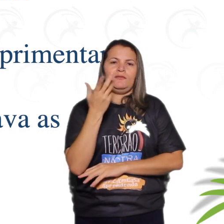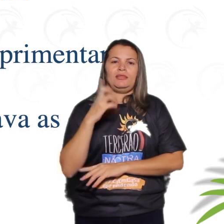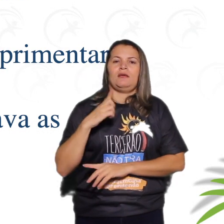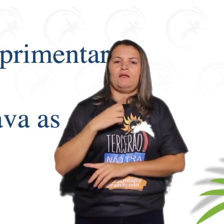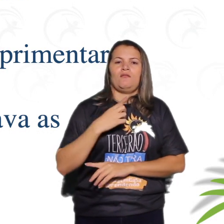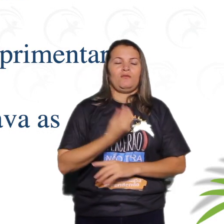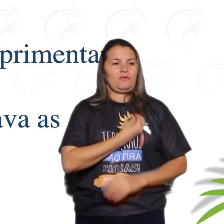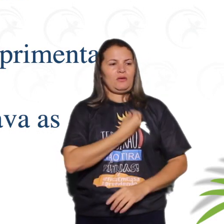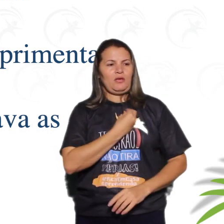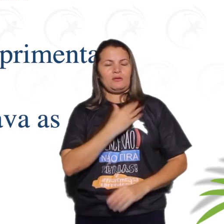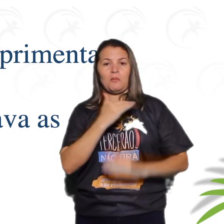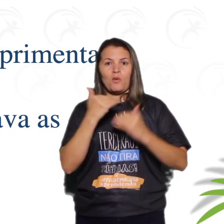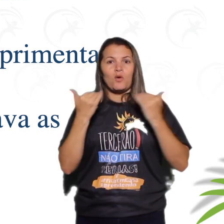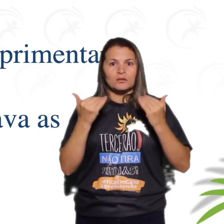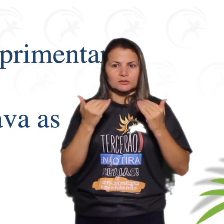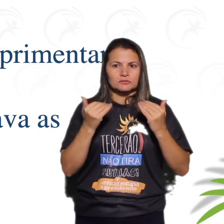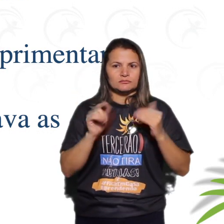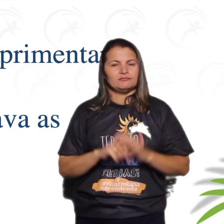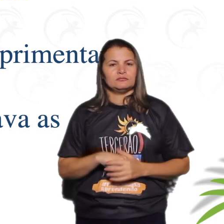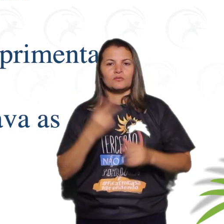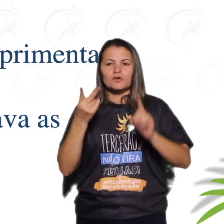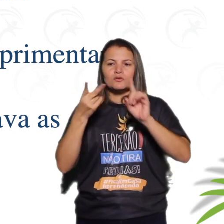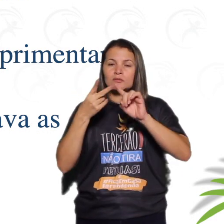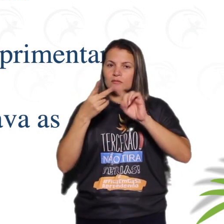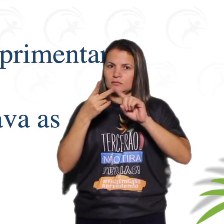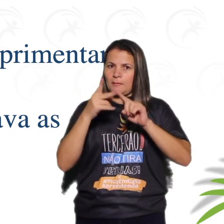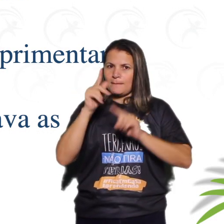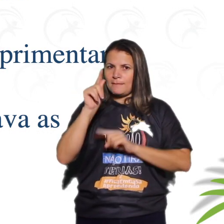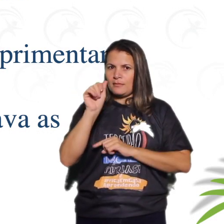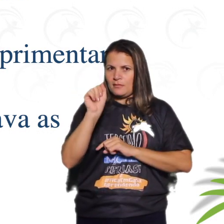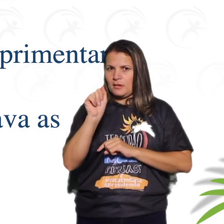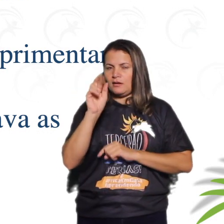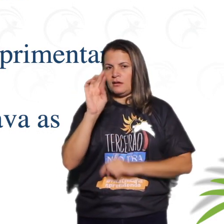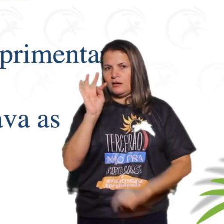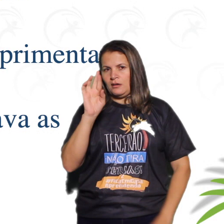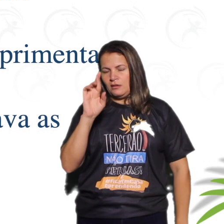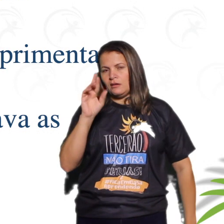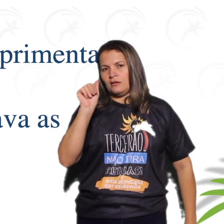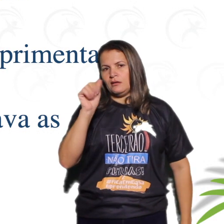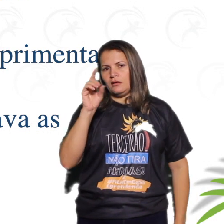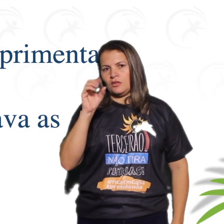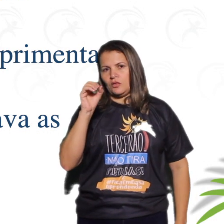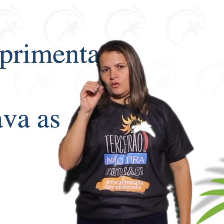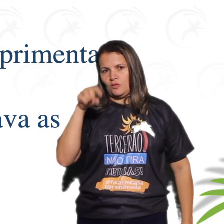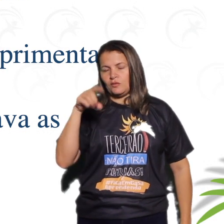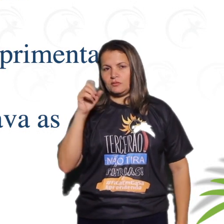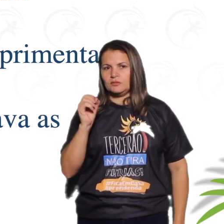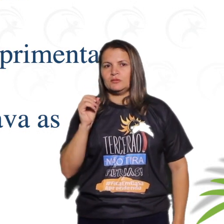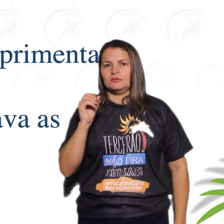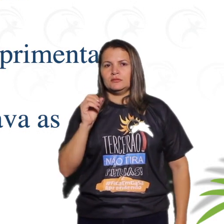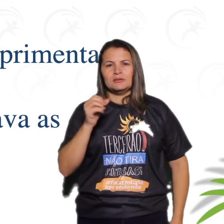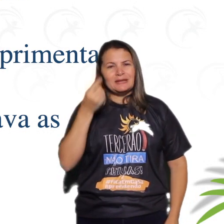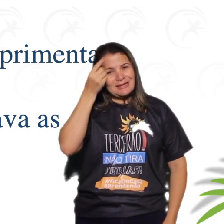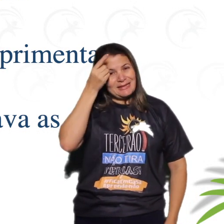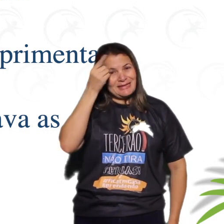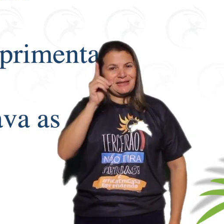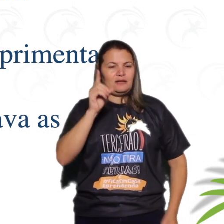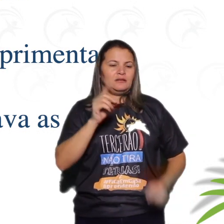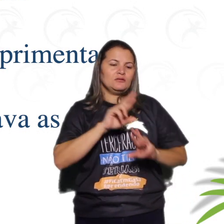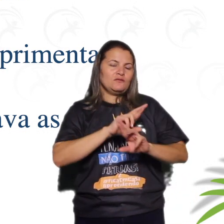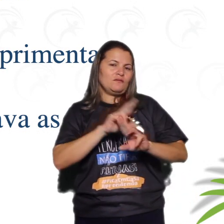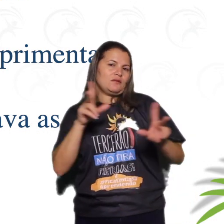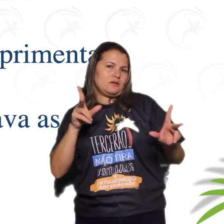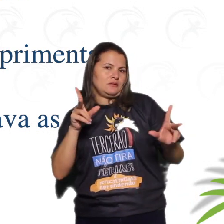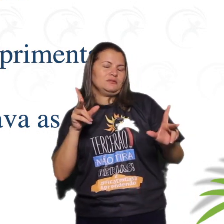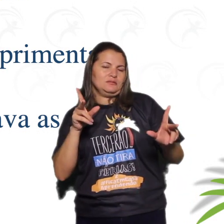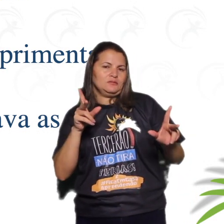paradoxo, eu vou misturar ideias contrárias, pensamentos contrários. Antítese e paradoxo são